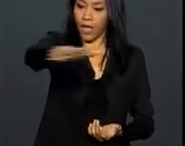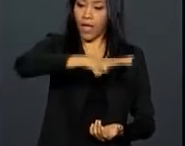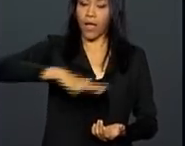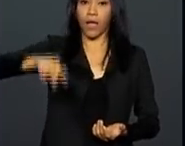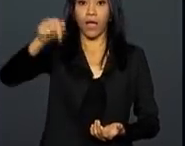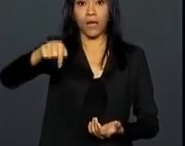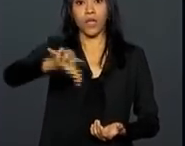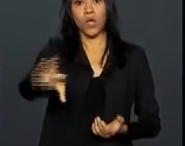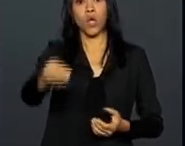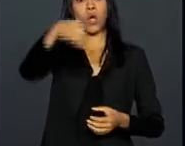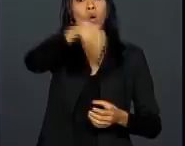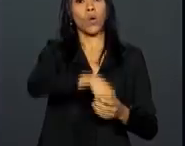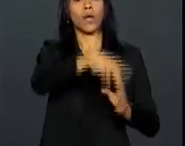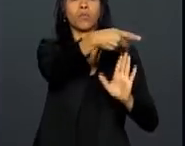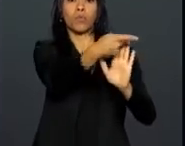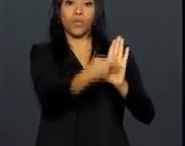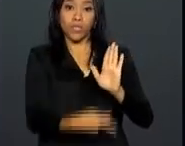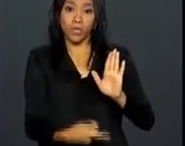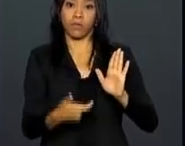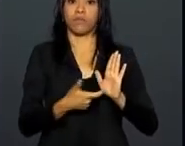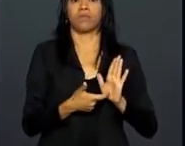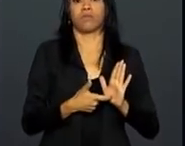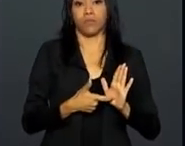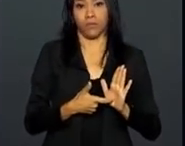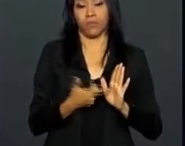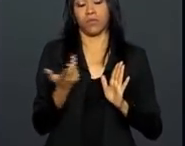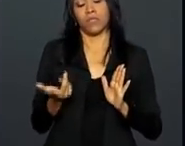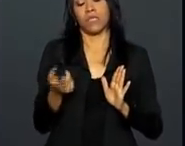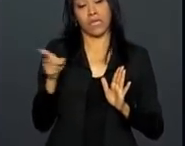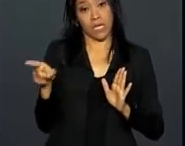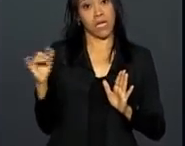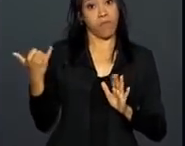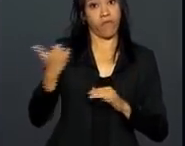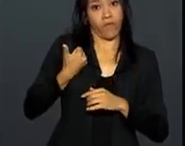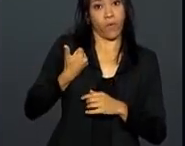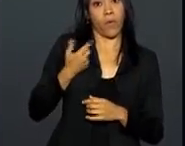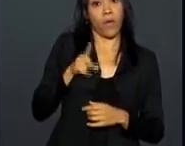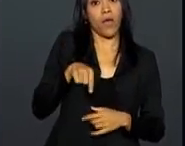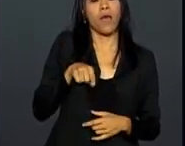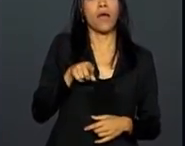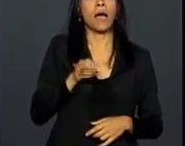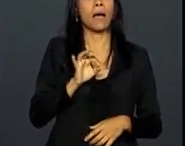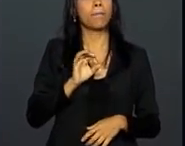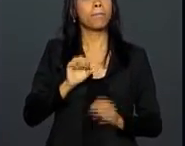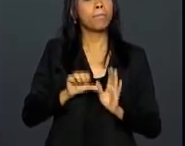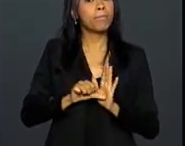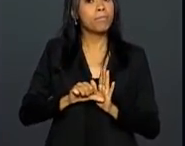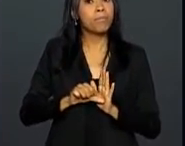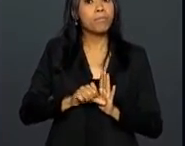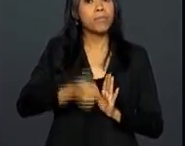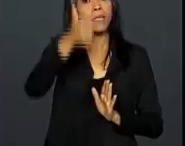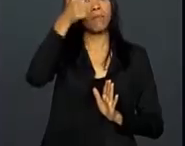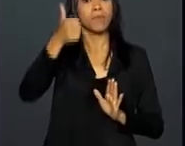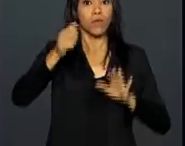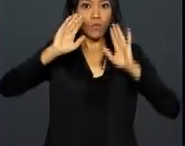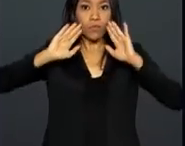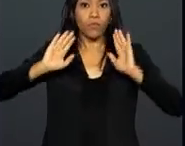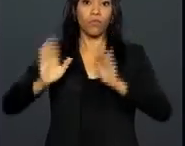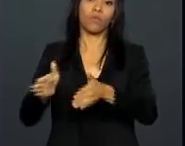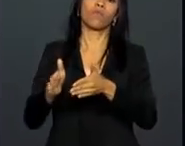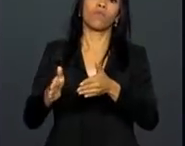no Plano Nacional de Dragagem. E me diz ele, é a primeira prioridade do